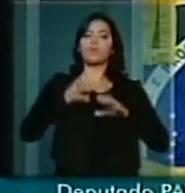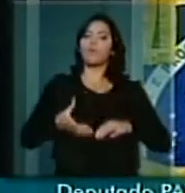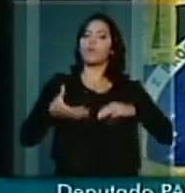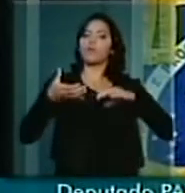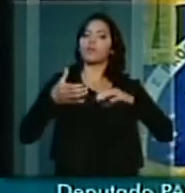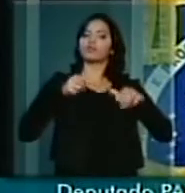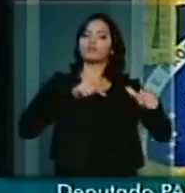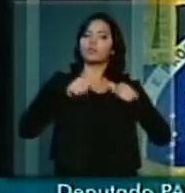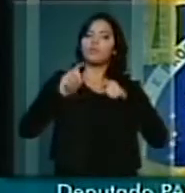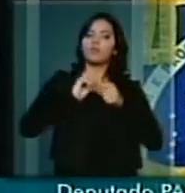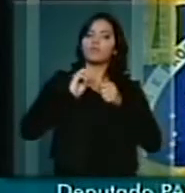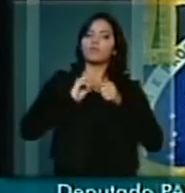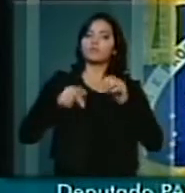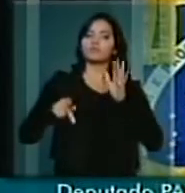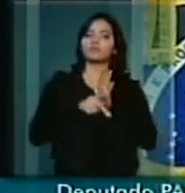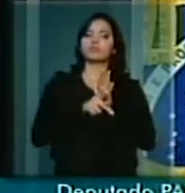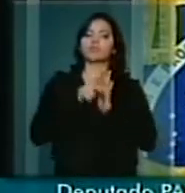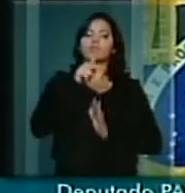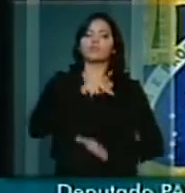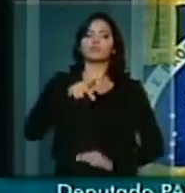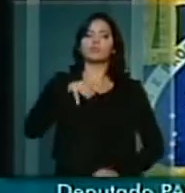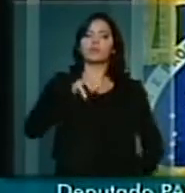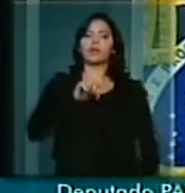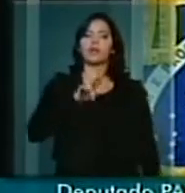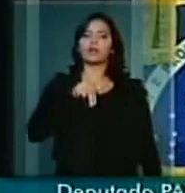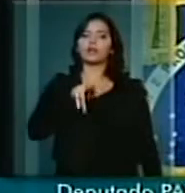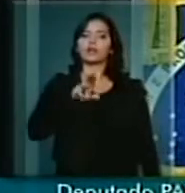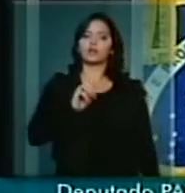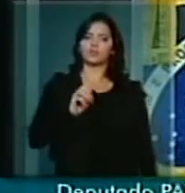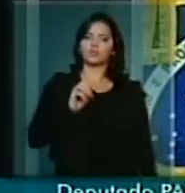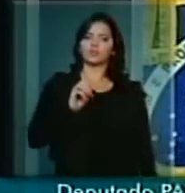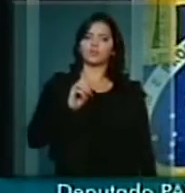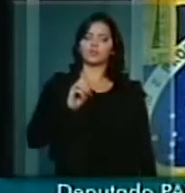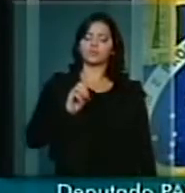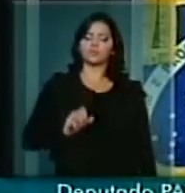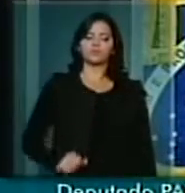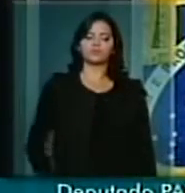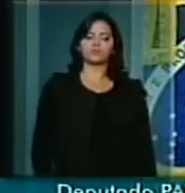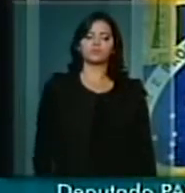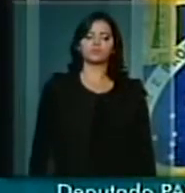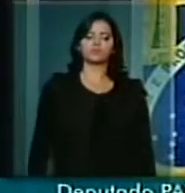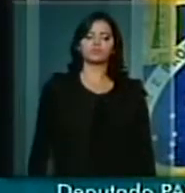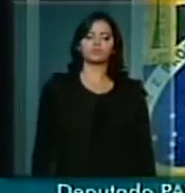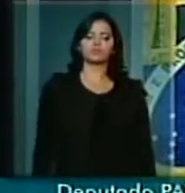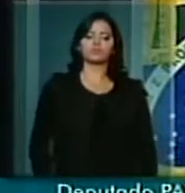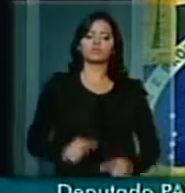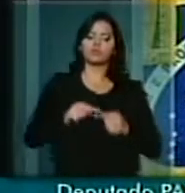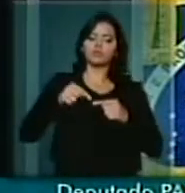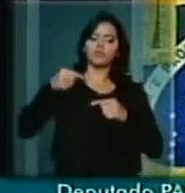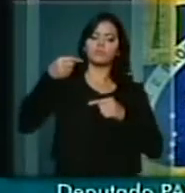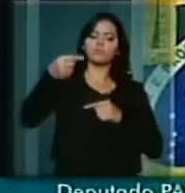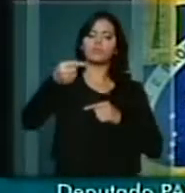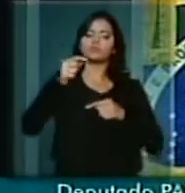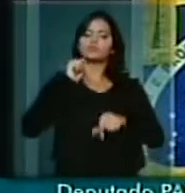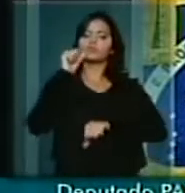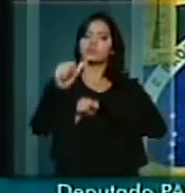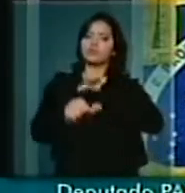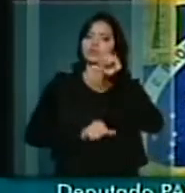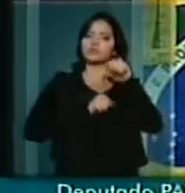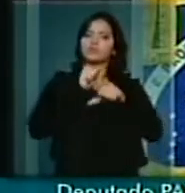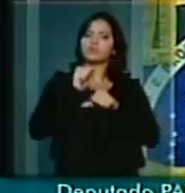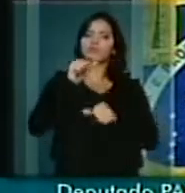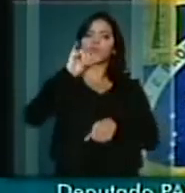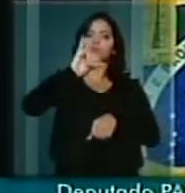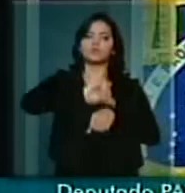o trabalho desenvolvido pelo professor Mariano, a ousadia do professor Mariano, e que posteriormente se transformou nesse